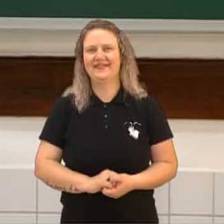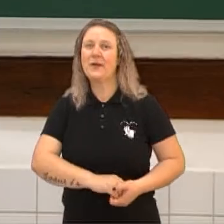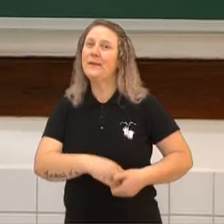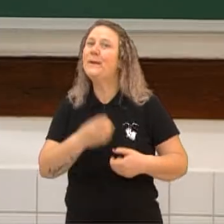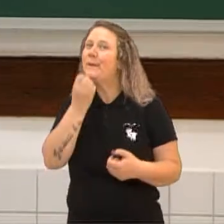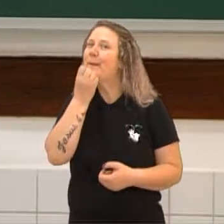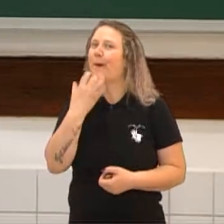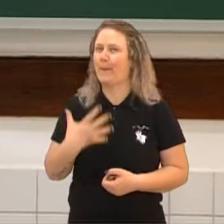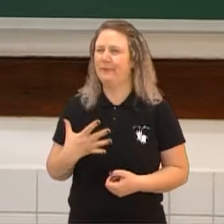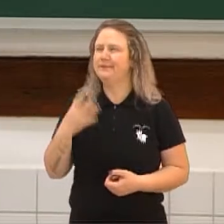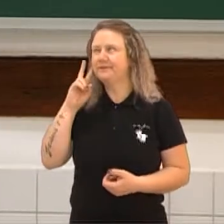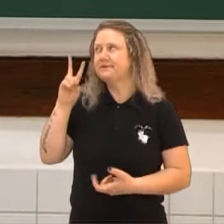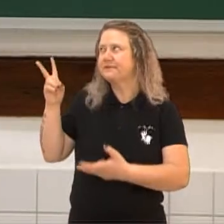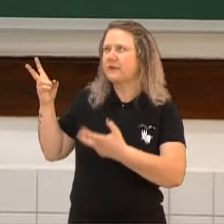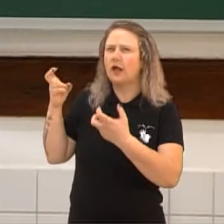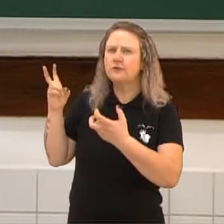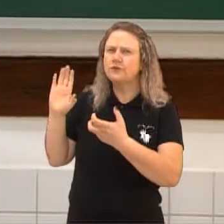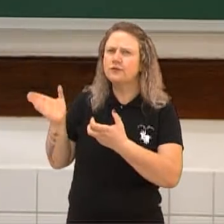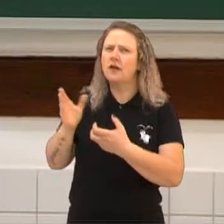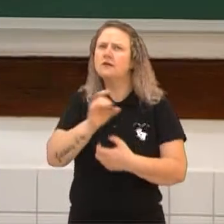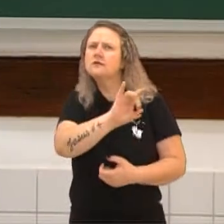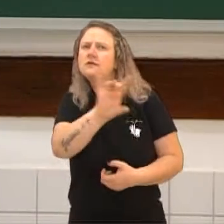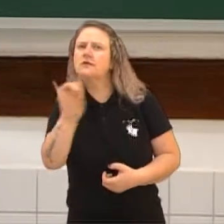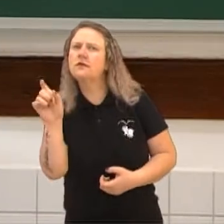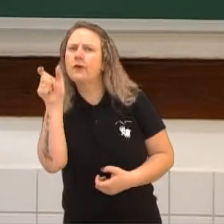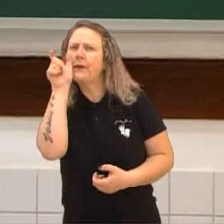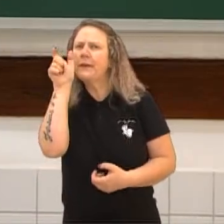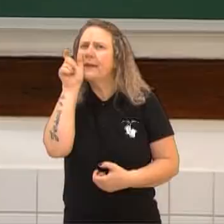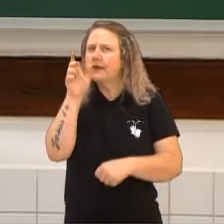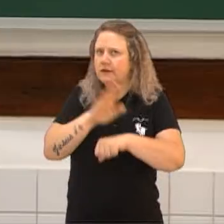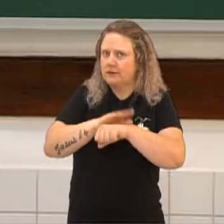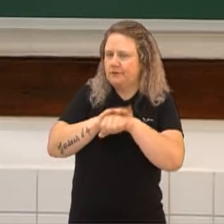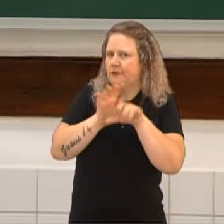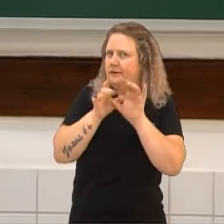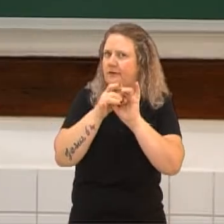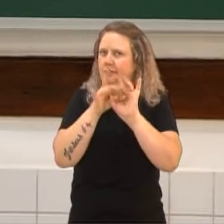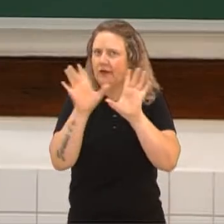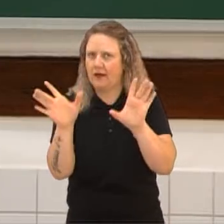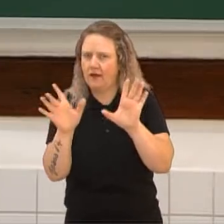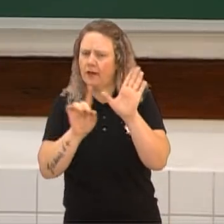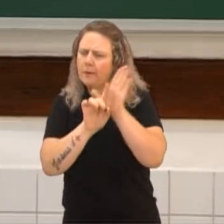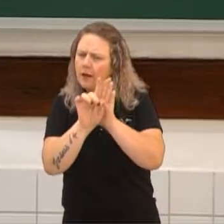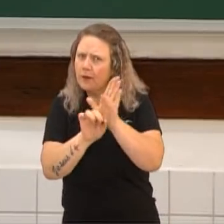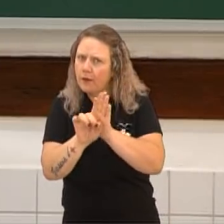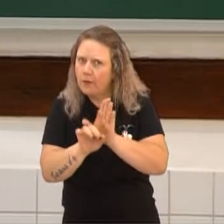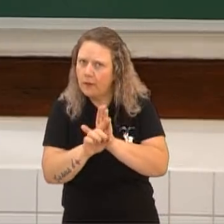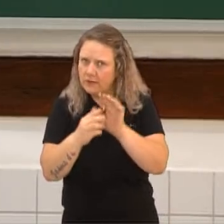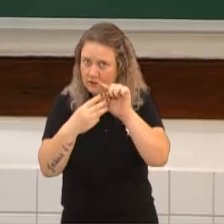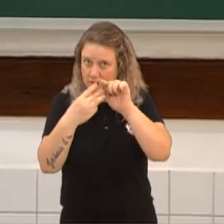Muito bem, pessoal. Então, vocês viram a imagem, daí a gente teve as questões, voltamos para a imagem